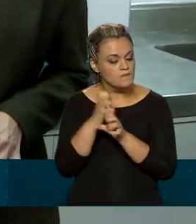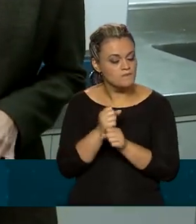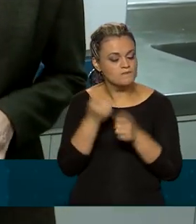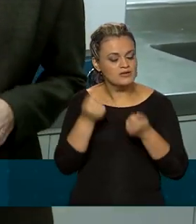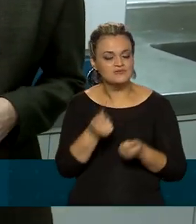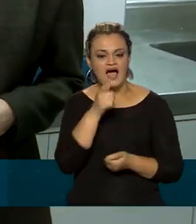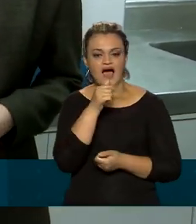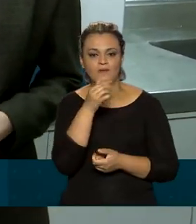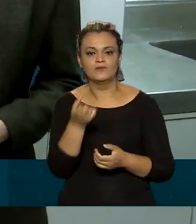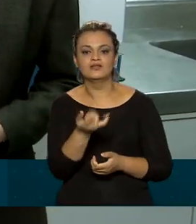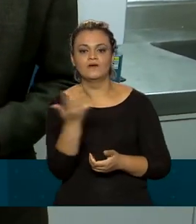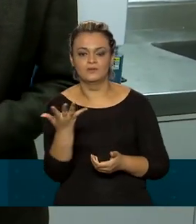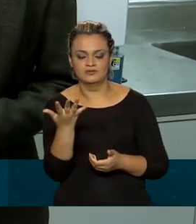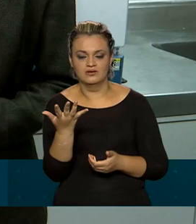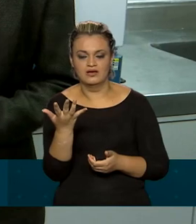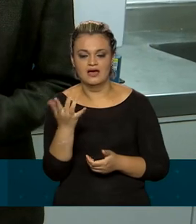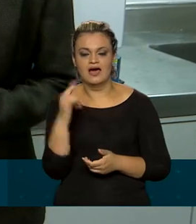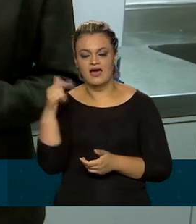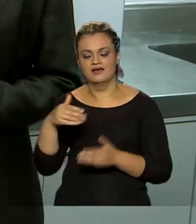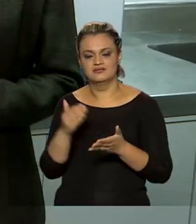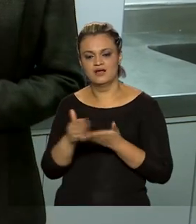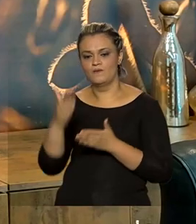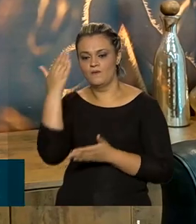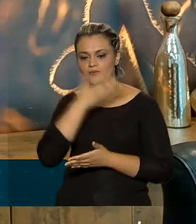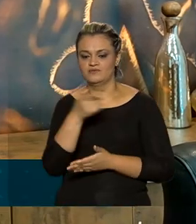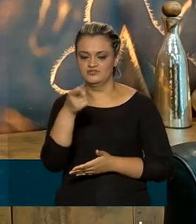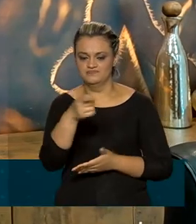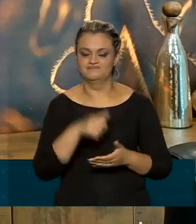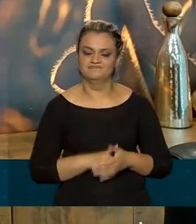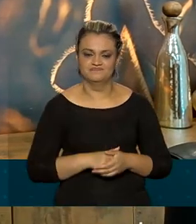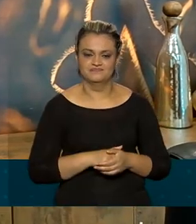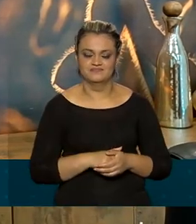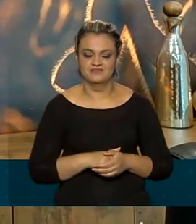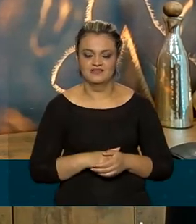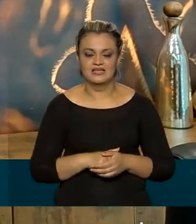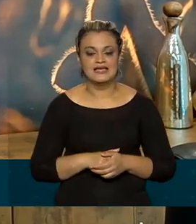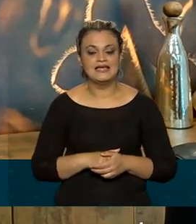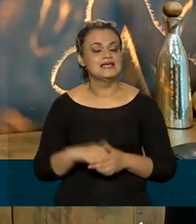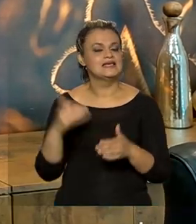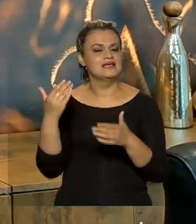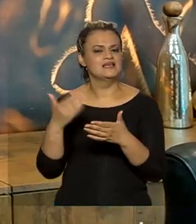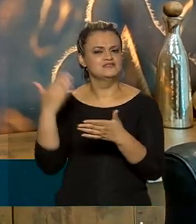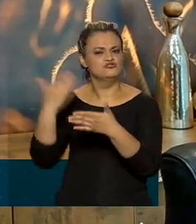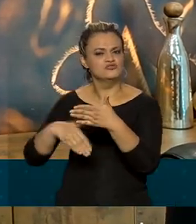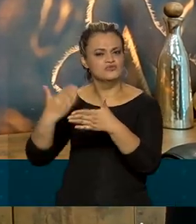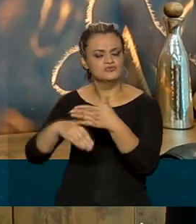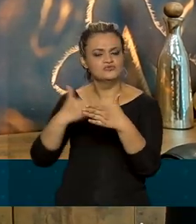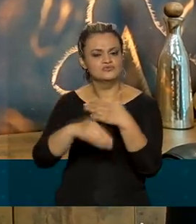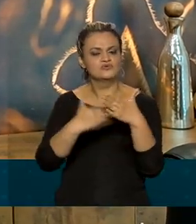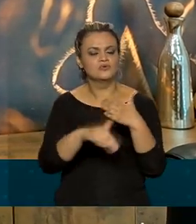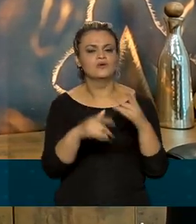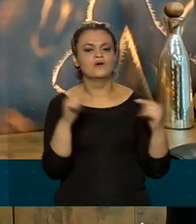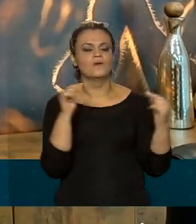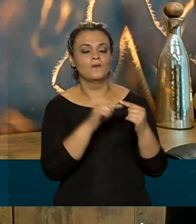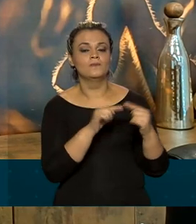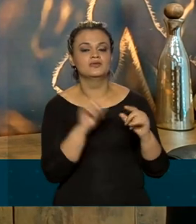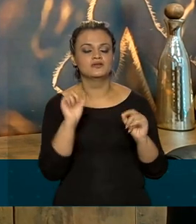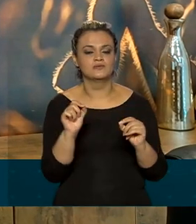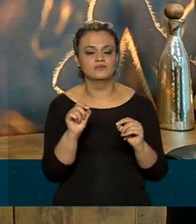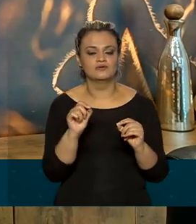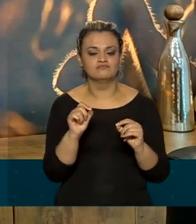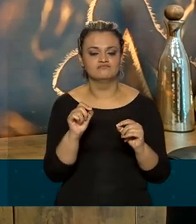de água. Em seguida, sai um comprovante como esse. Os descontos estão diretamente ligados a esse